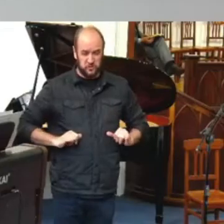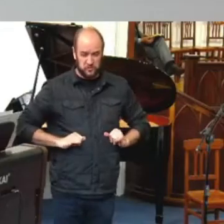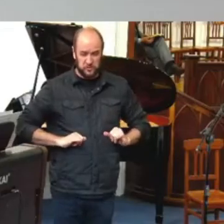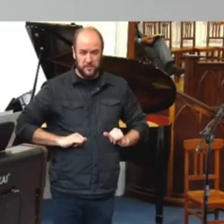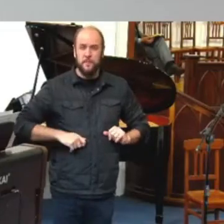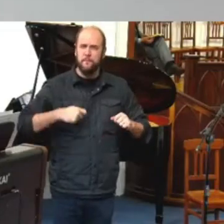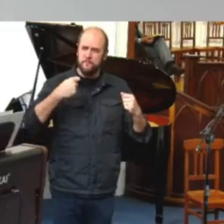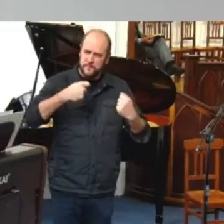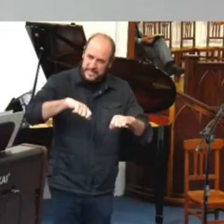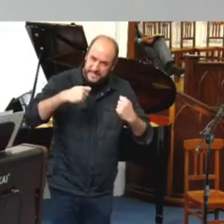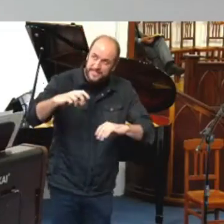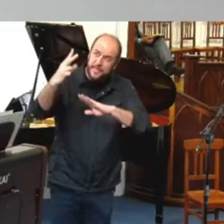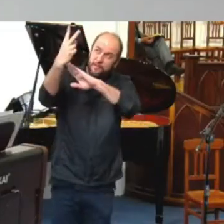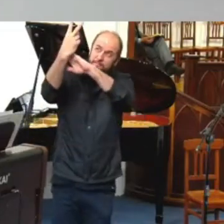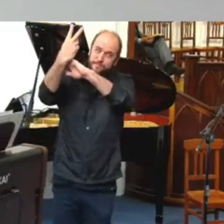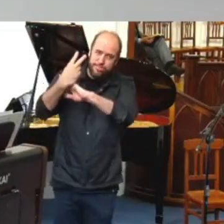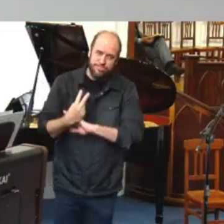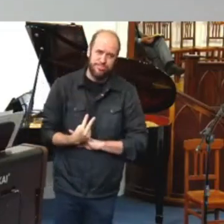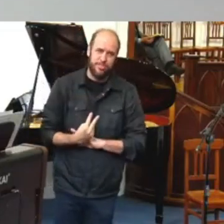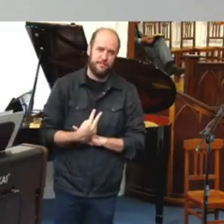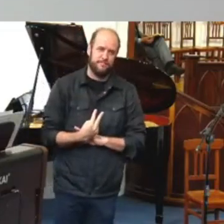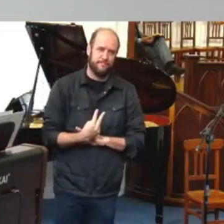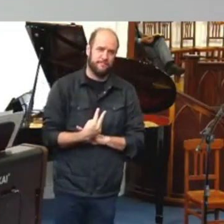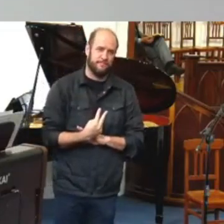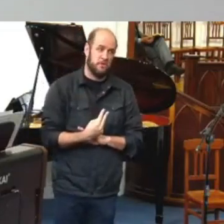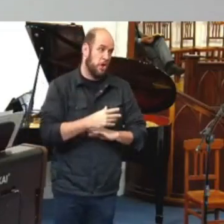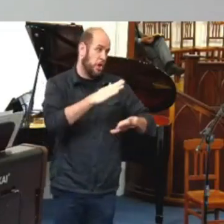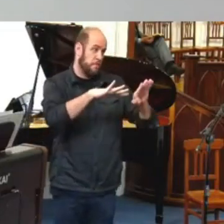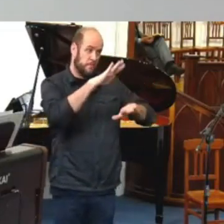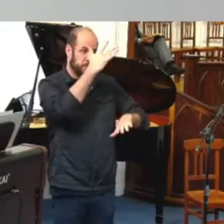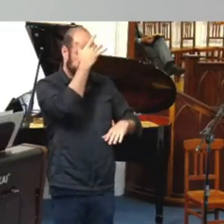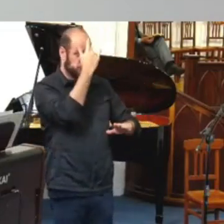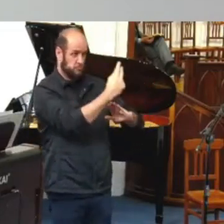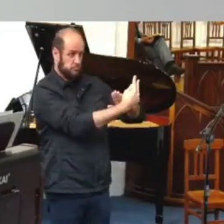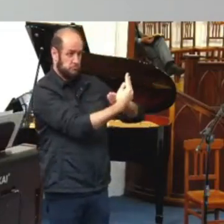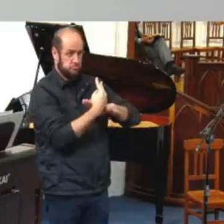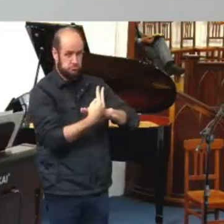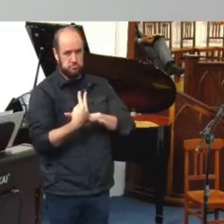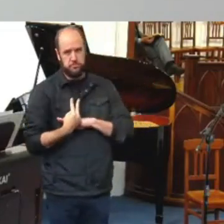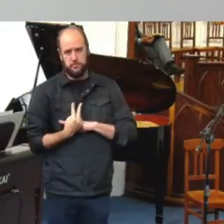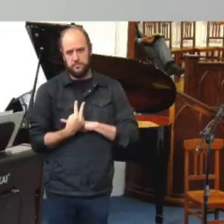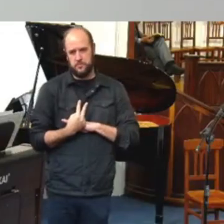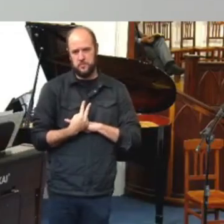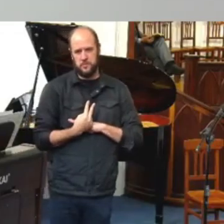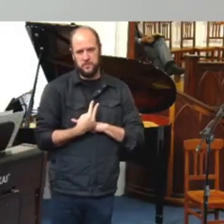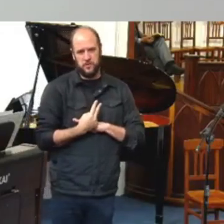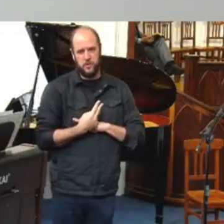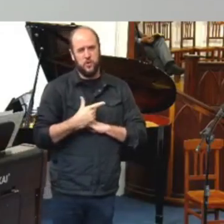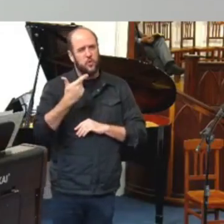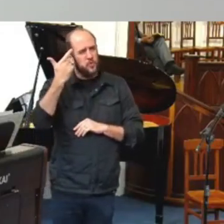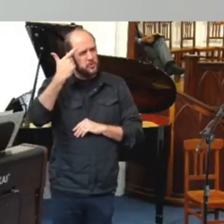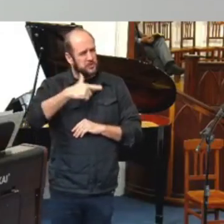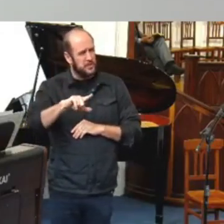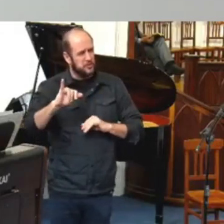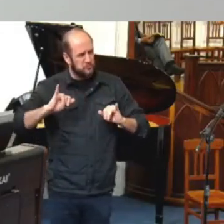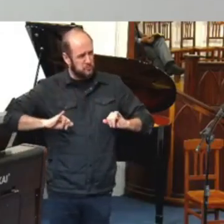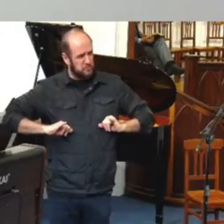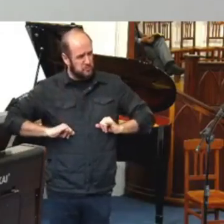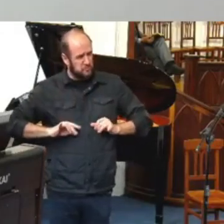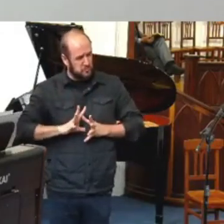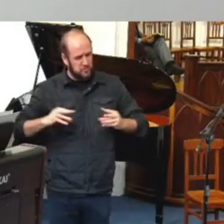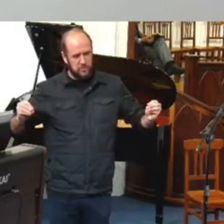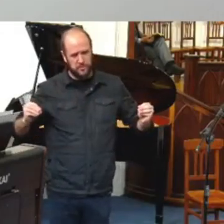para nos socorrer, para alguém para nos tirar dessa dor, aliviar o